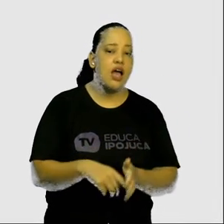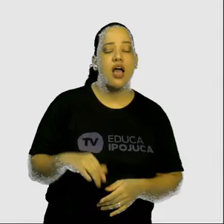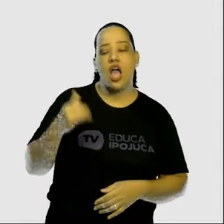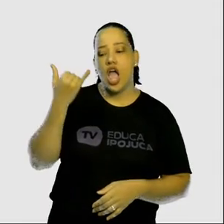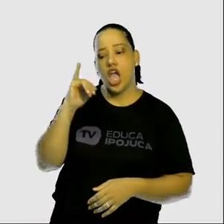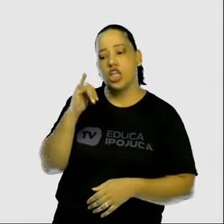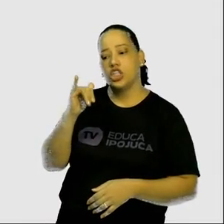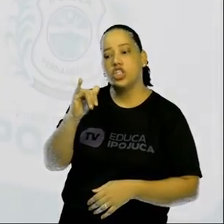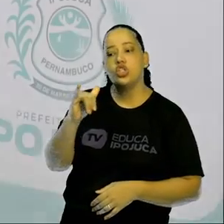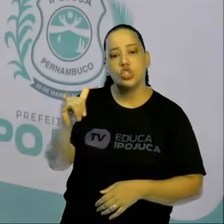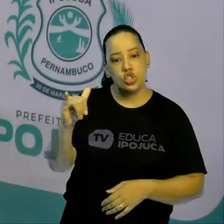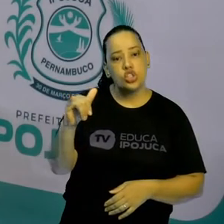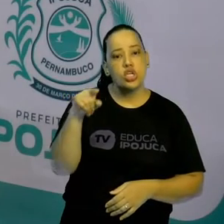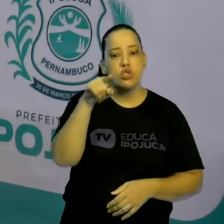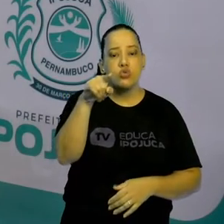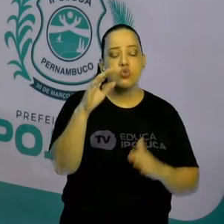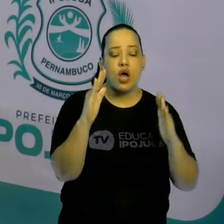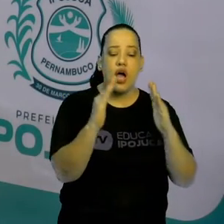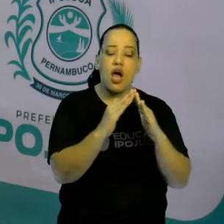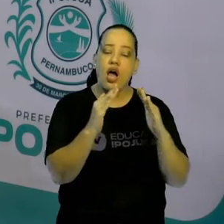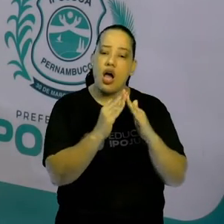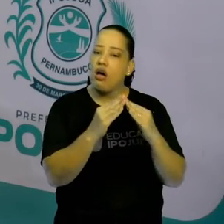energia chega na sua casa.